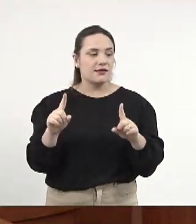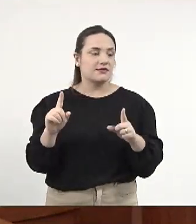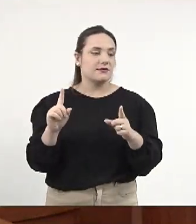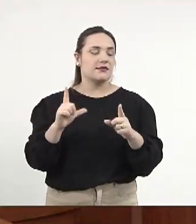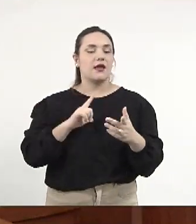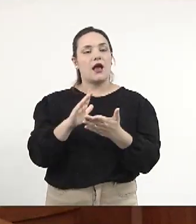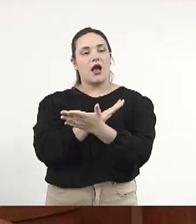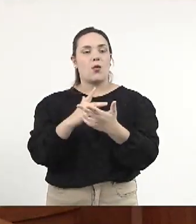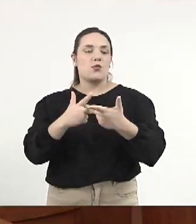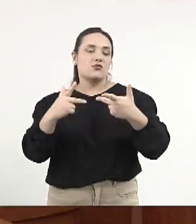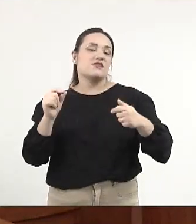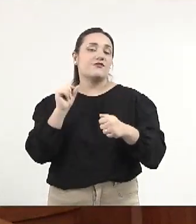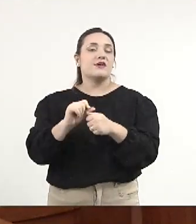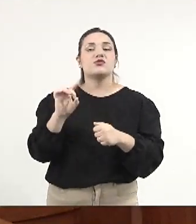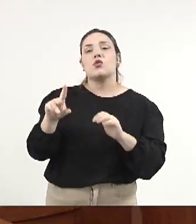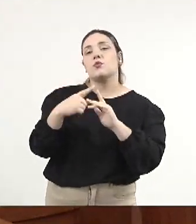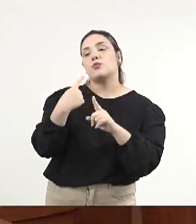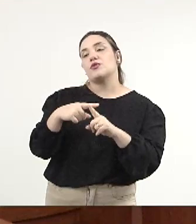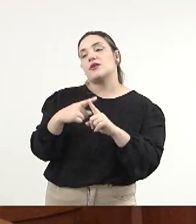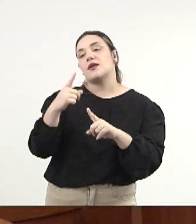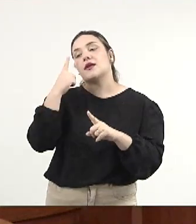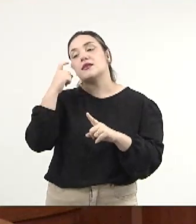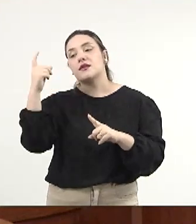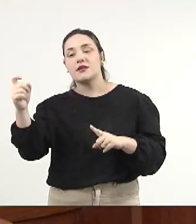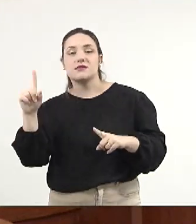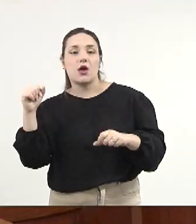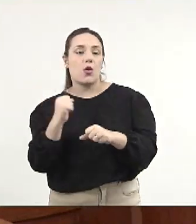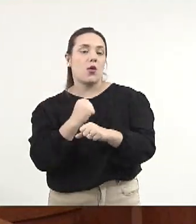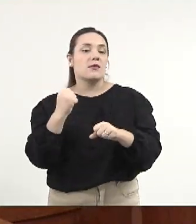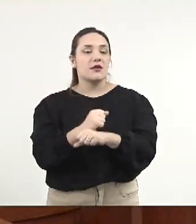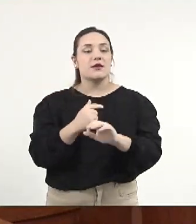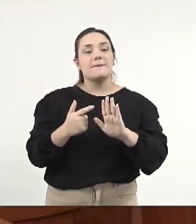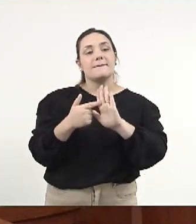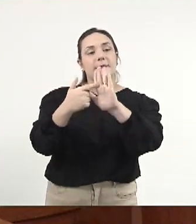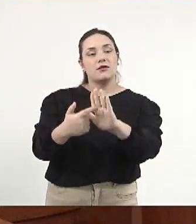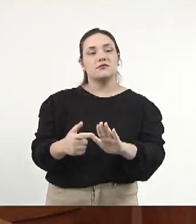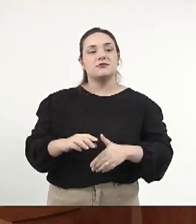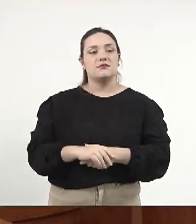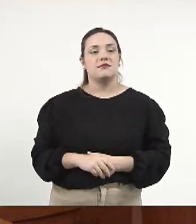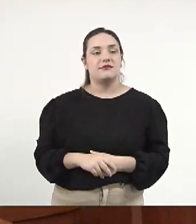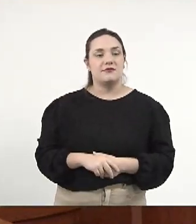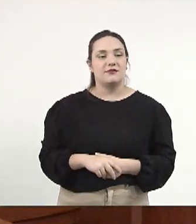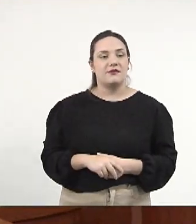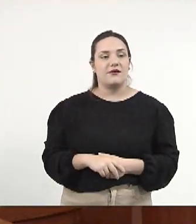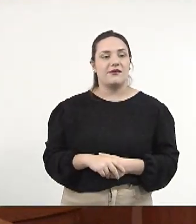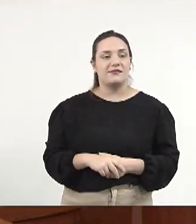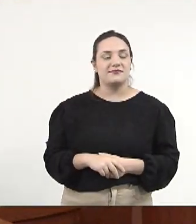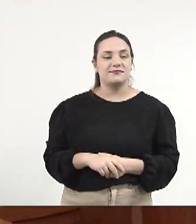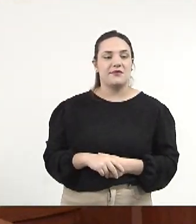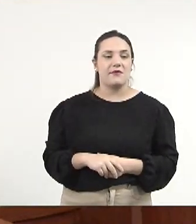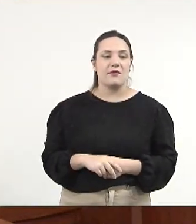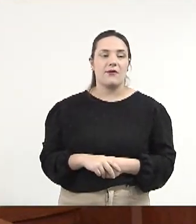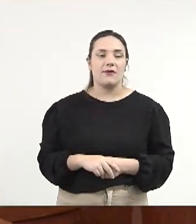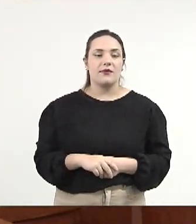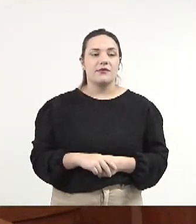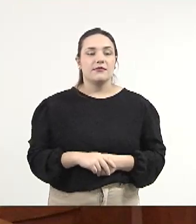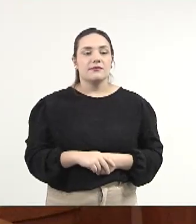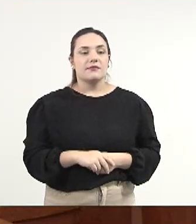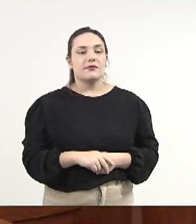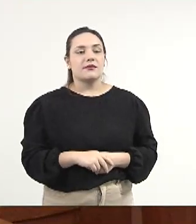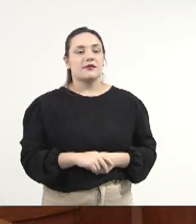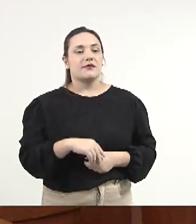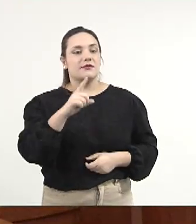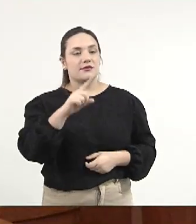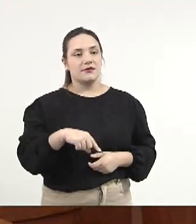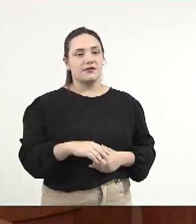porque interessa, porque é uma obra que aparece. Agora, a saúde, a mãe correndo atrás do